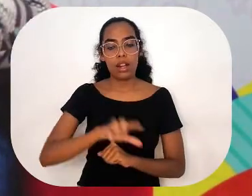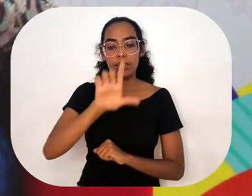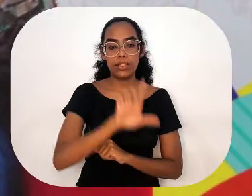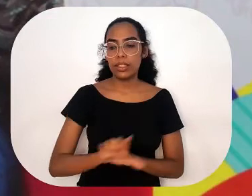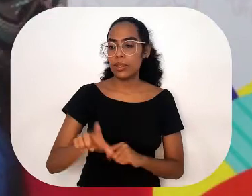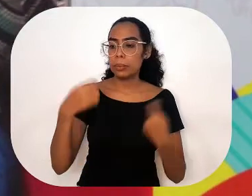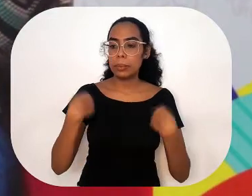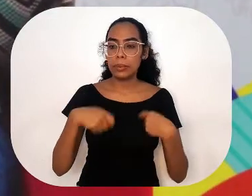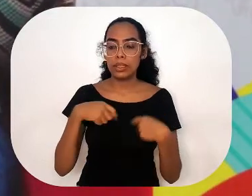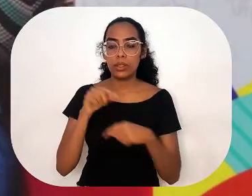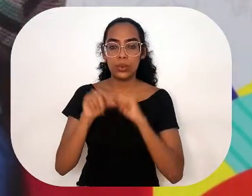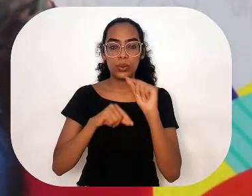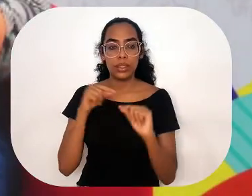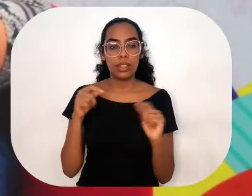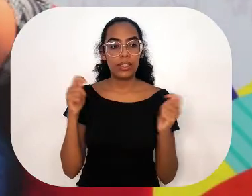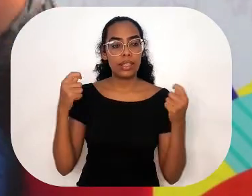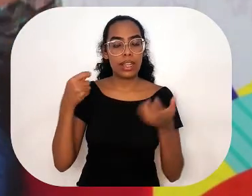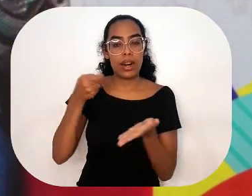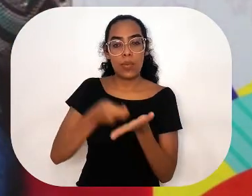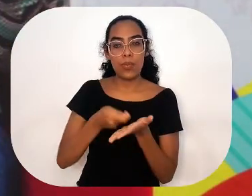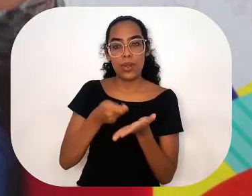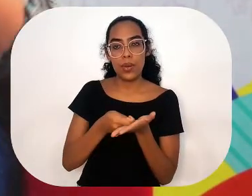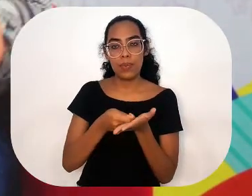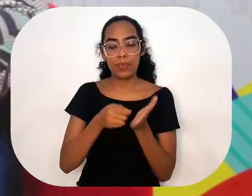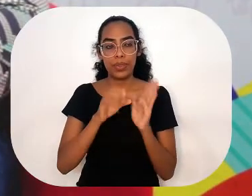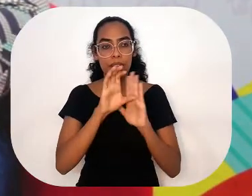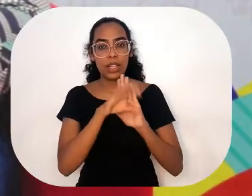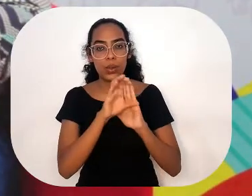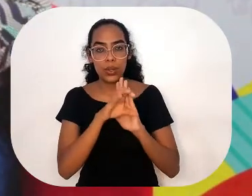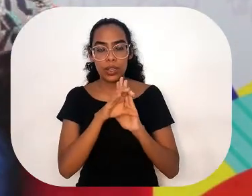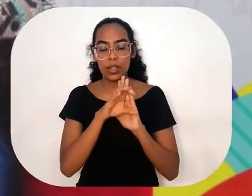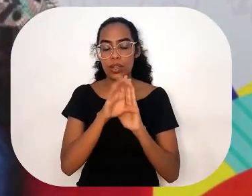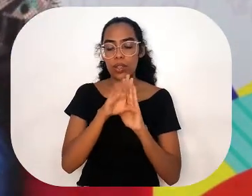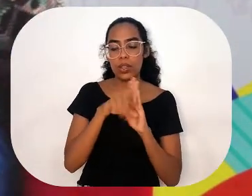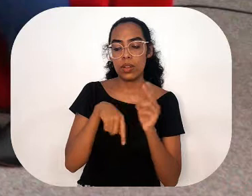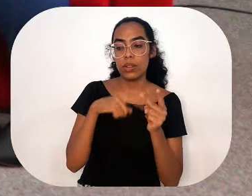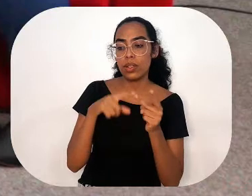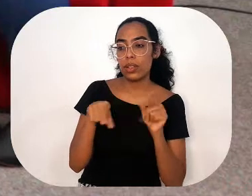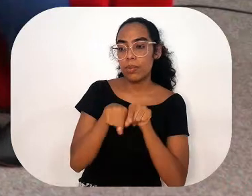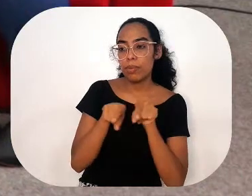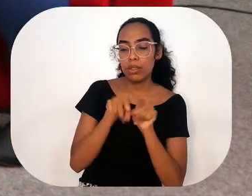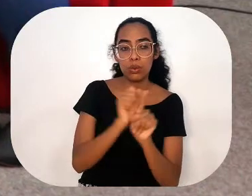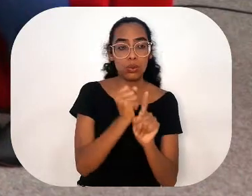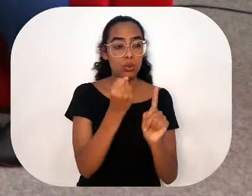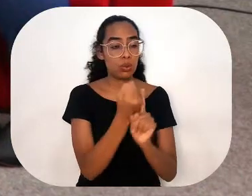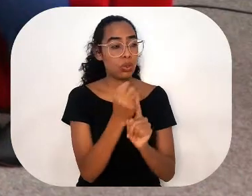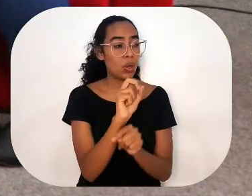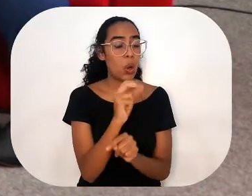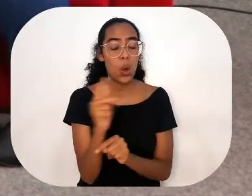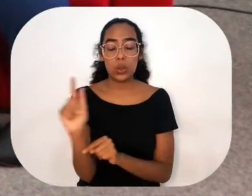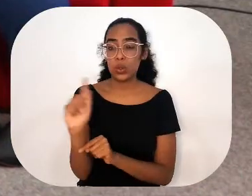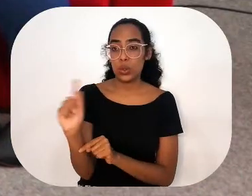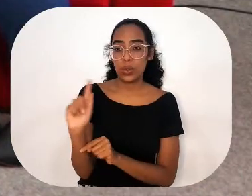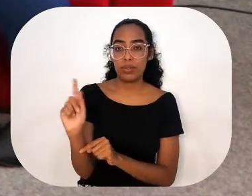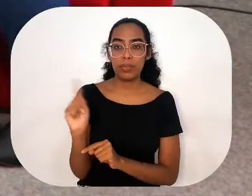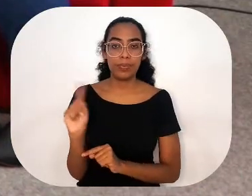não vendo que ela precisa em por categorias conceitos fazer uma sociologia e da literatura